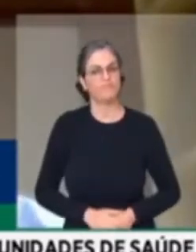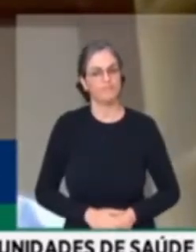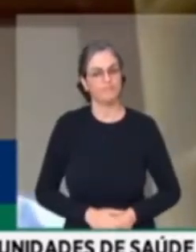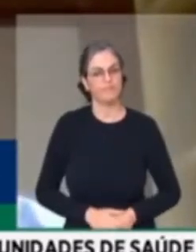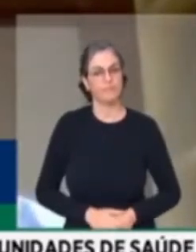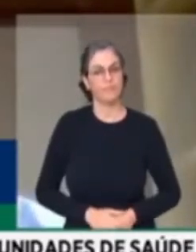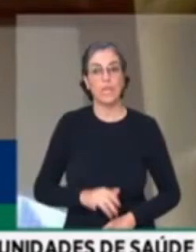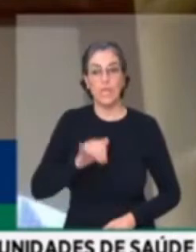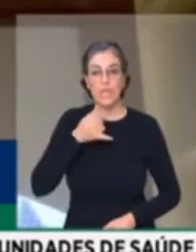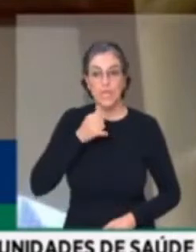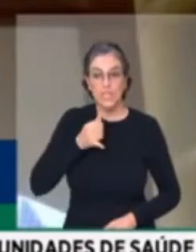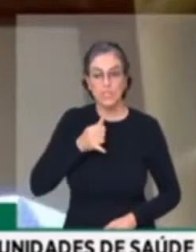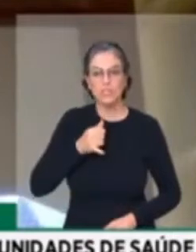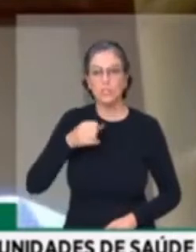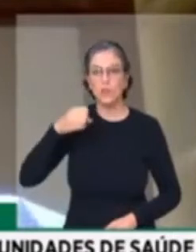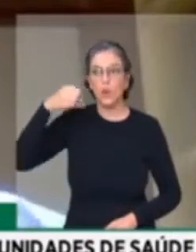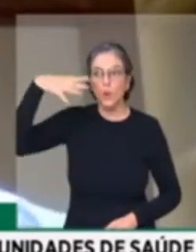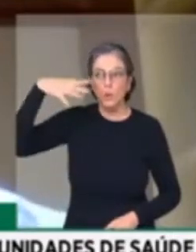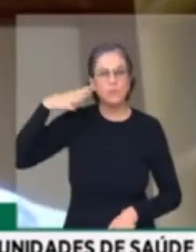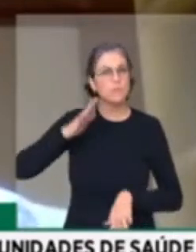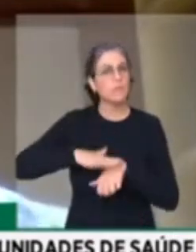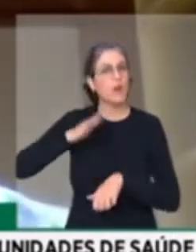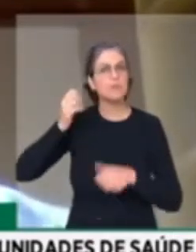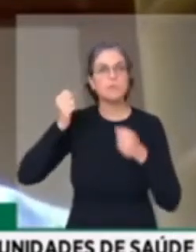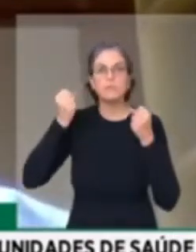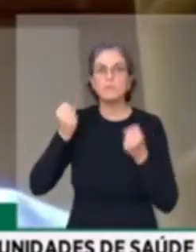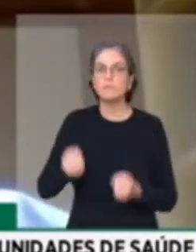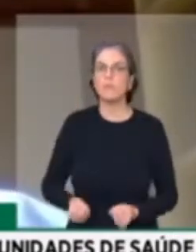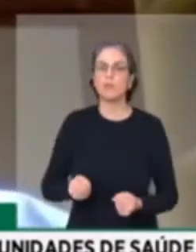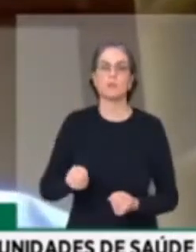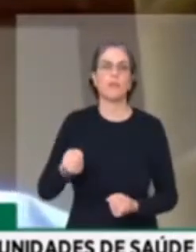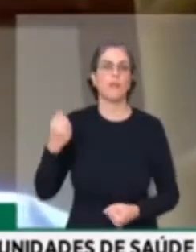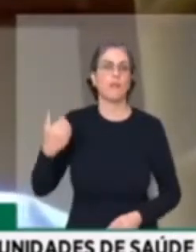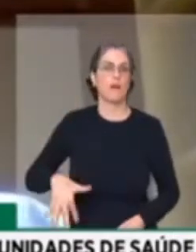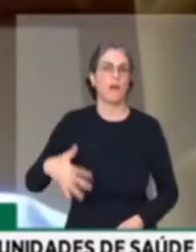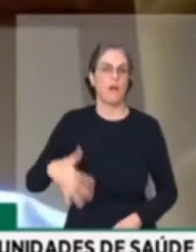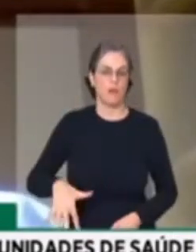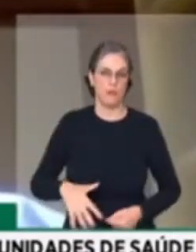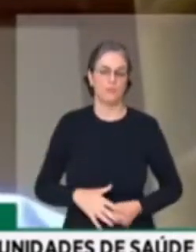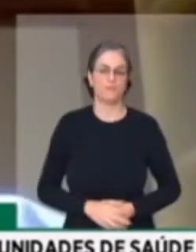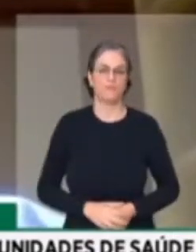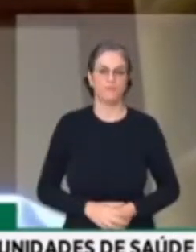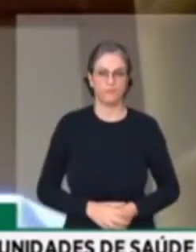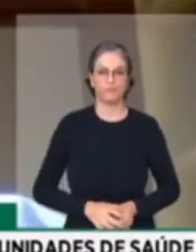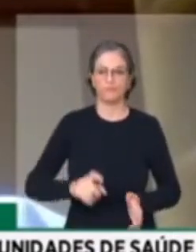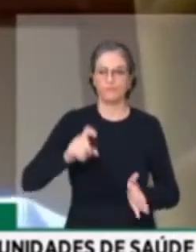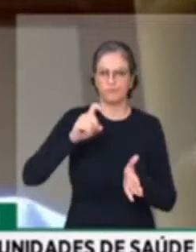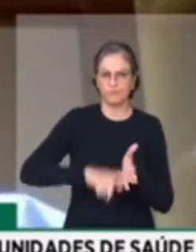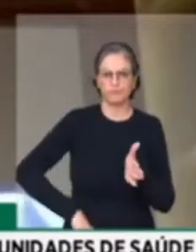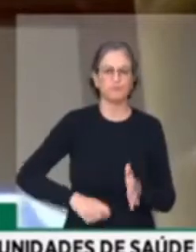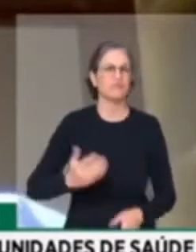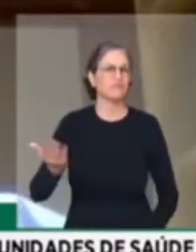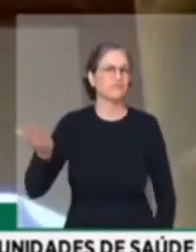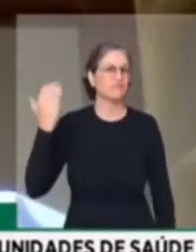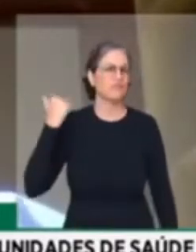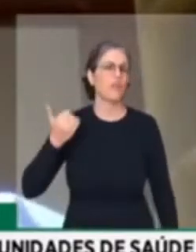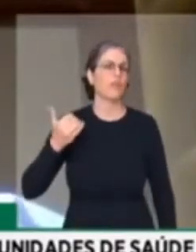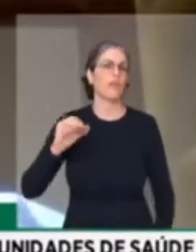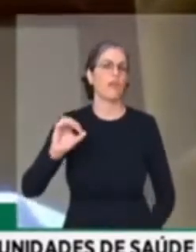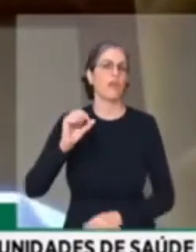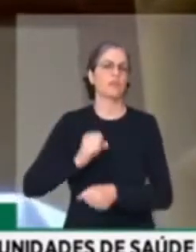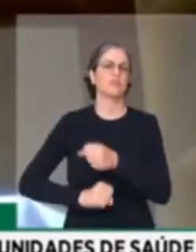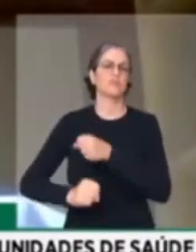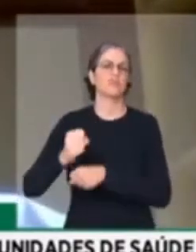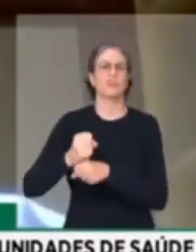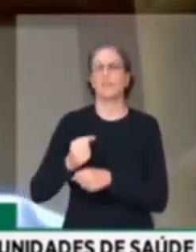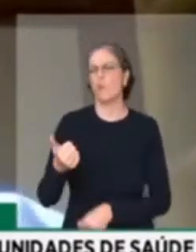a mais alta, a mais pesada, né? A tarifa social de energia elétrica foi criada há 10 anos atrás, 11